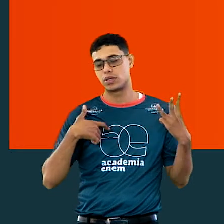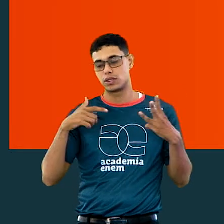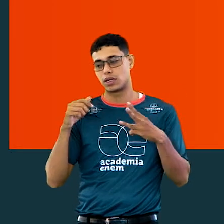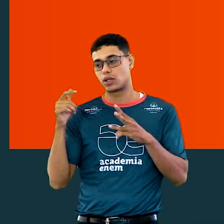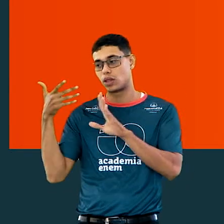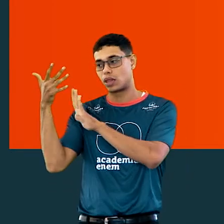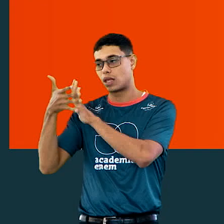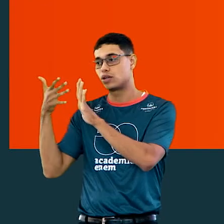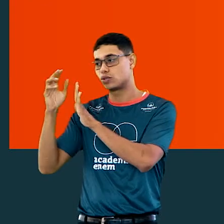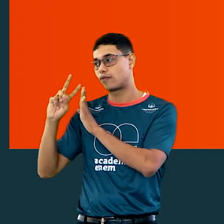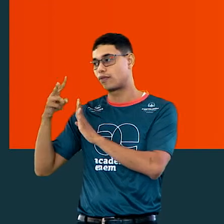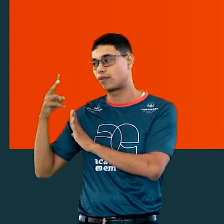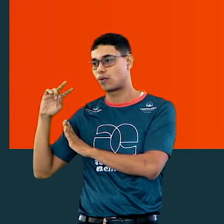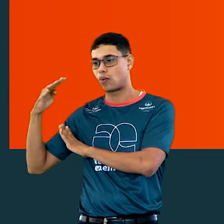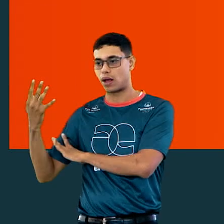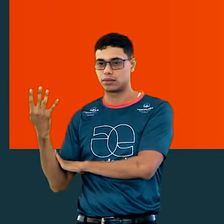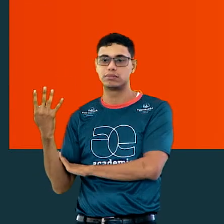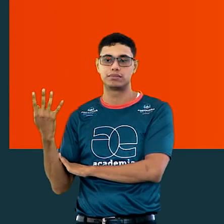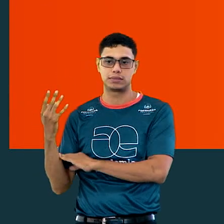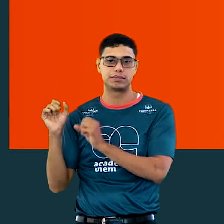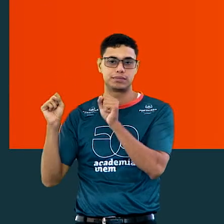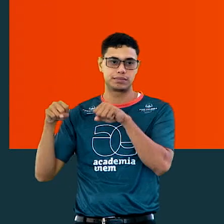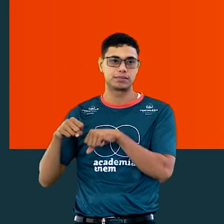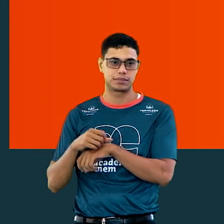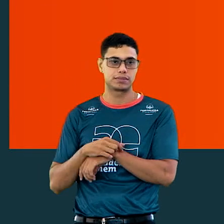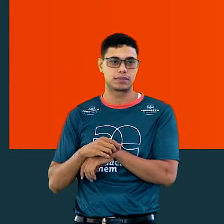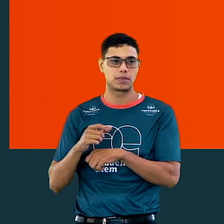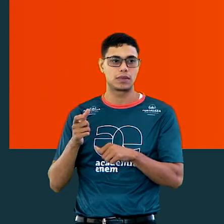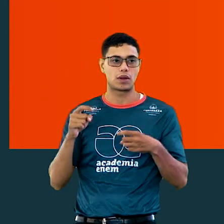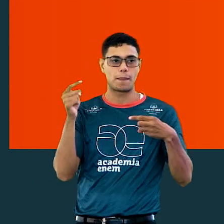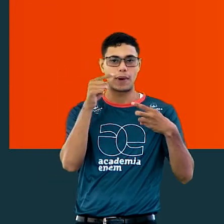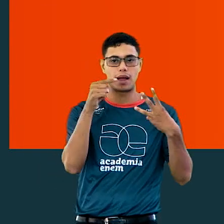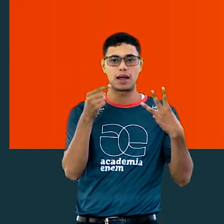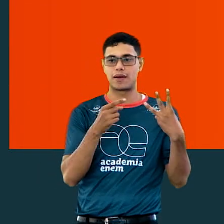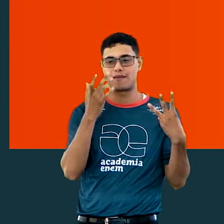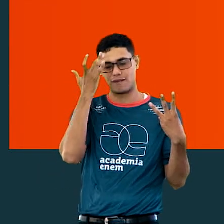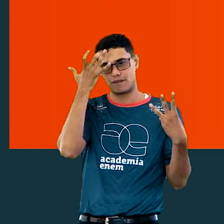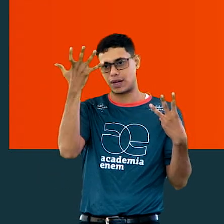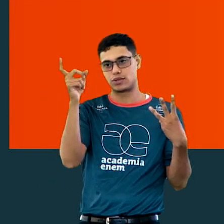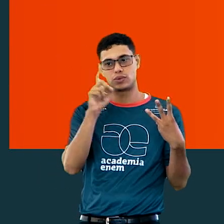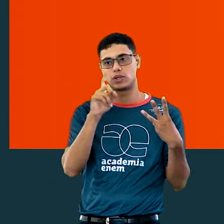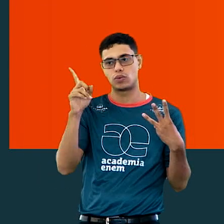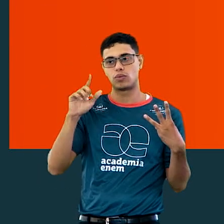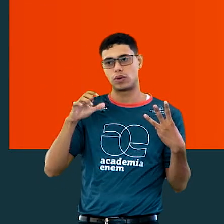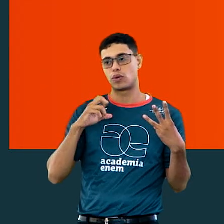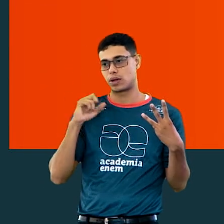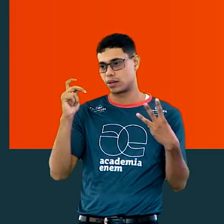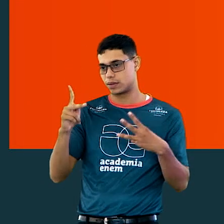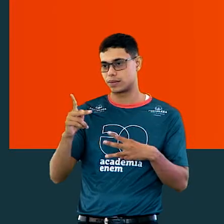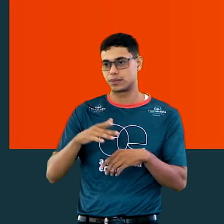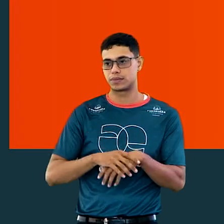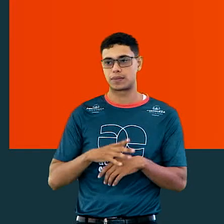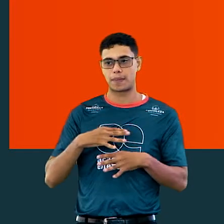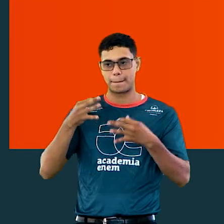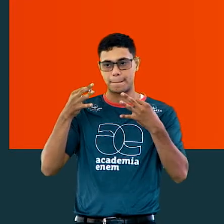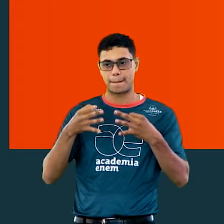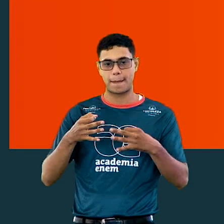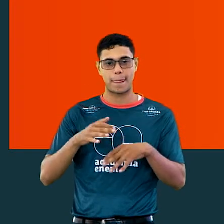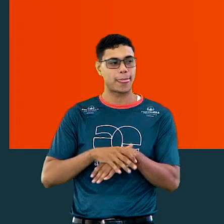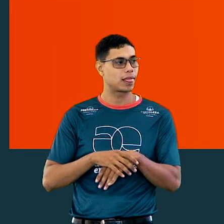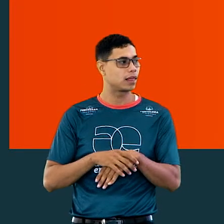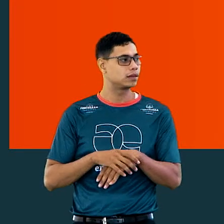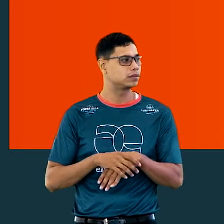texto, multiplicar por 4? Sim. Essa questão não pode ser classificada como fácil. Ficou claro? Certinho.